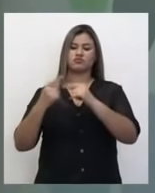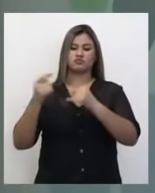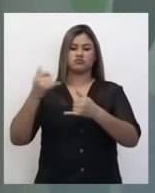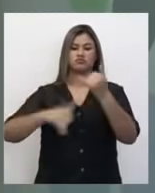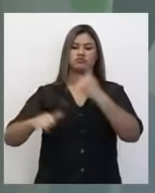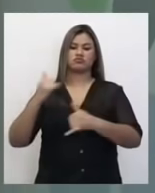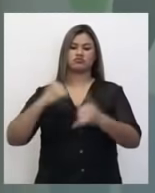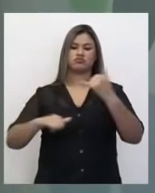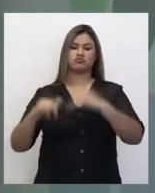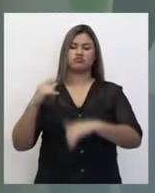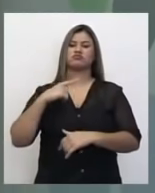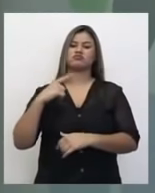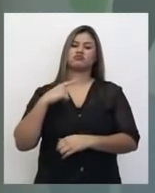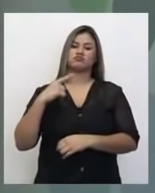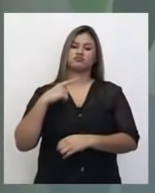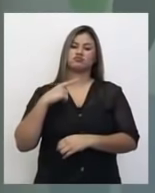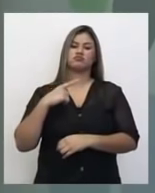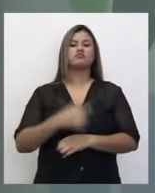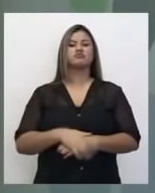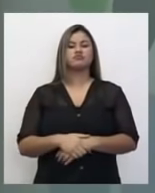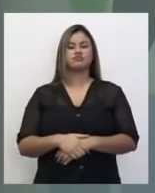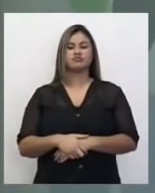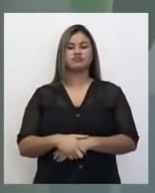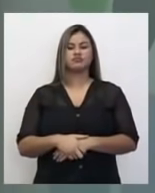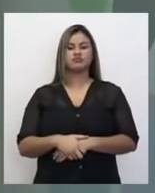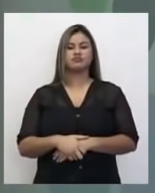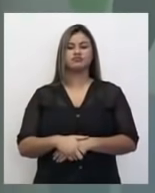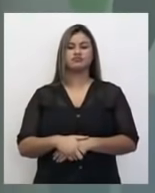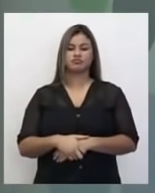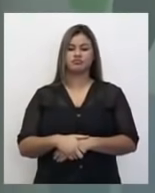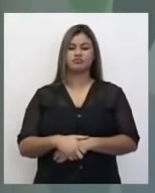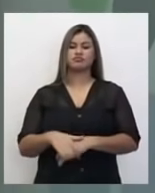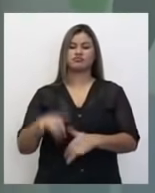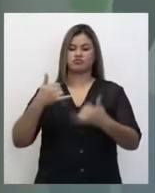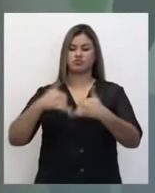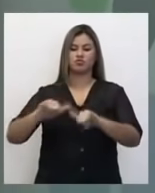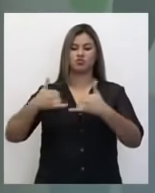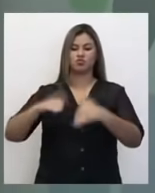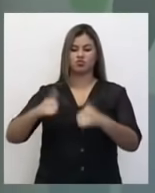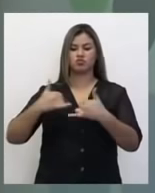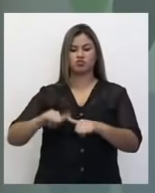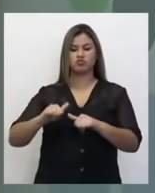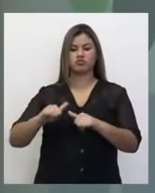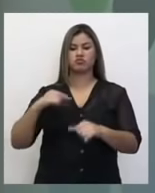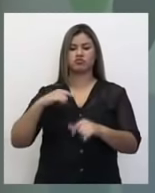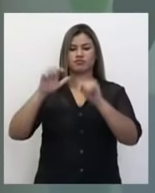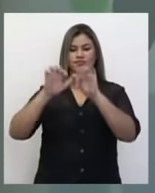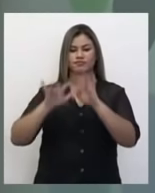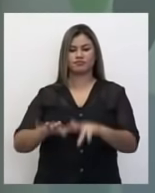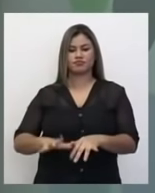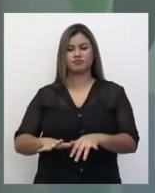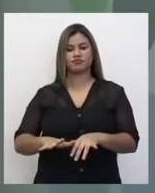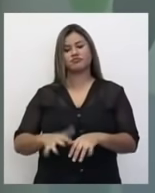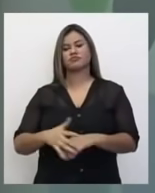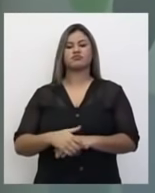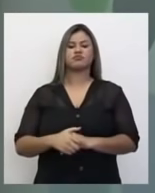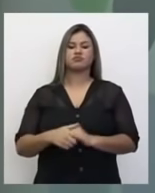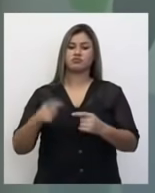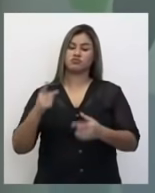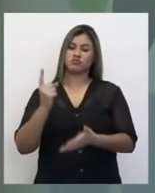corrente, ó. tá passando corrente. Então essa corrente tá chegando até o sistema. Então esse número aqui se